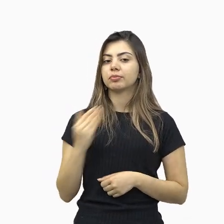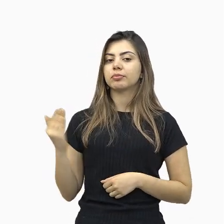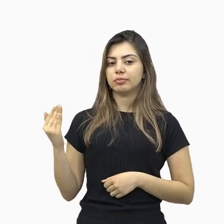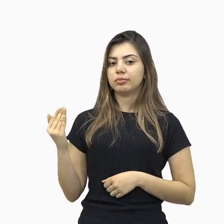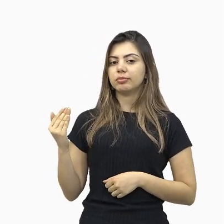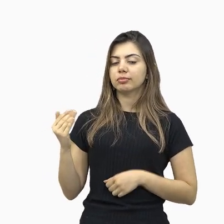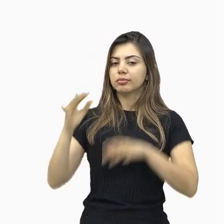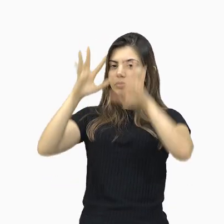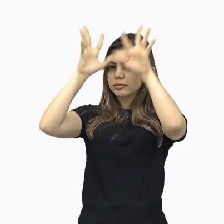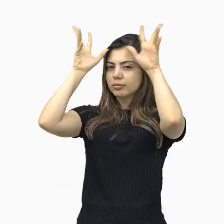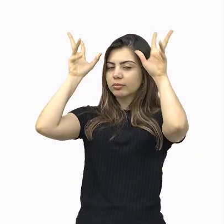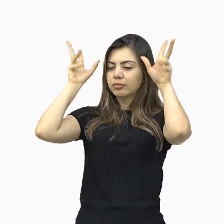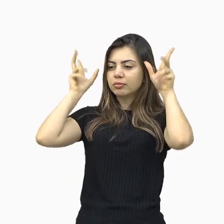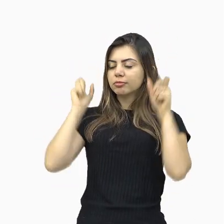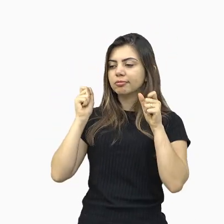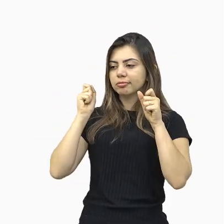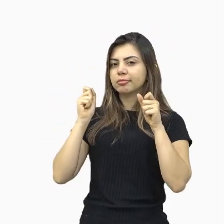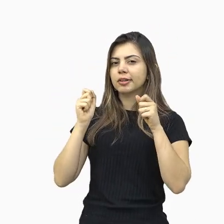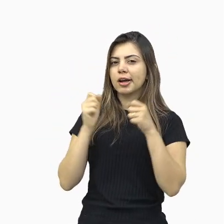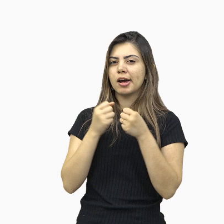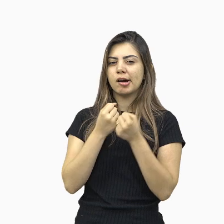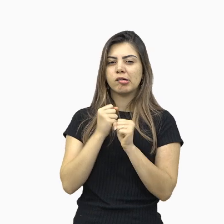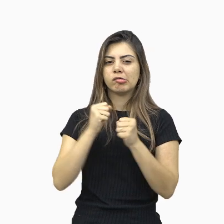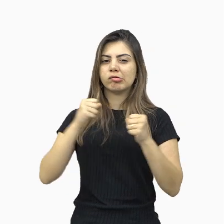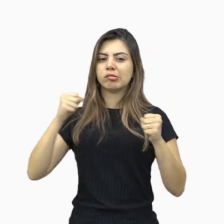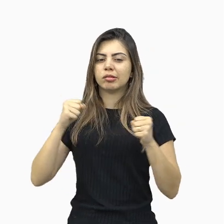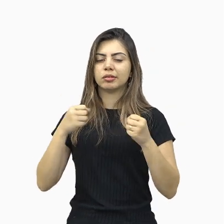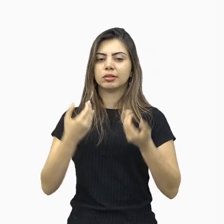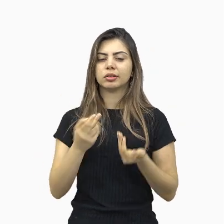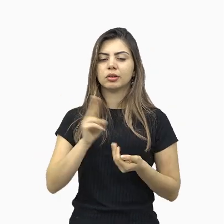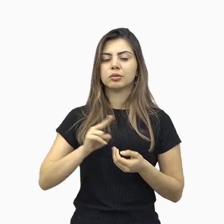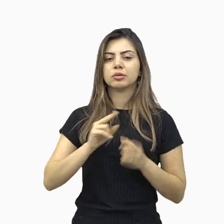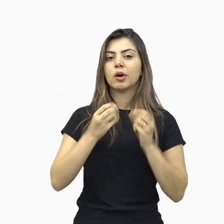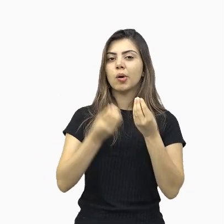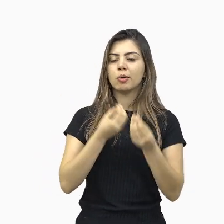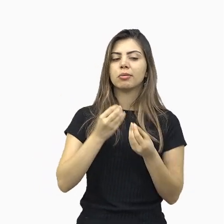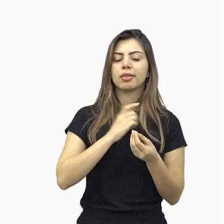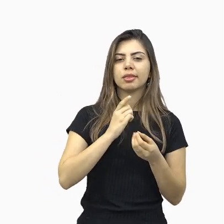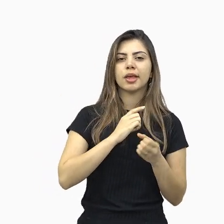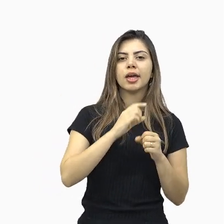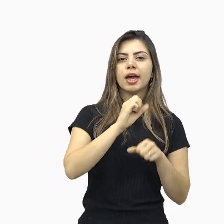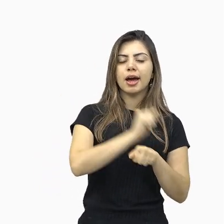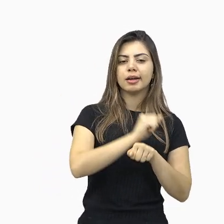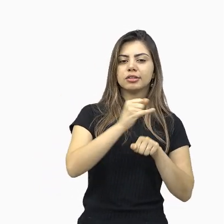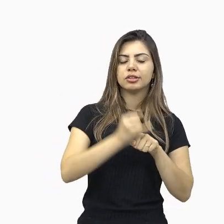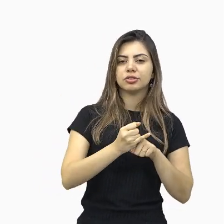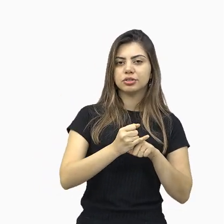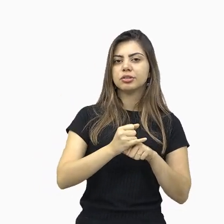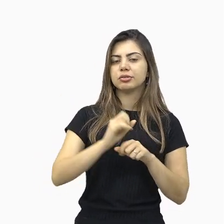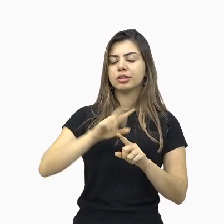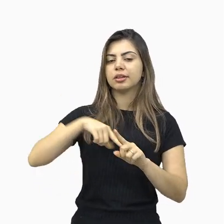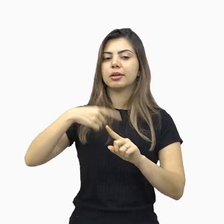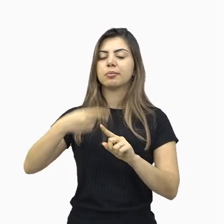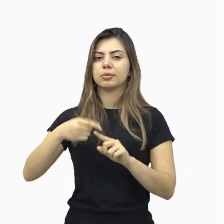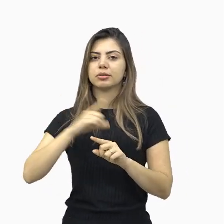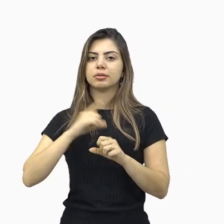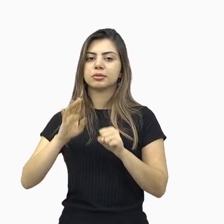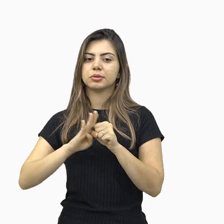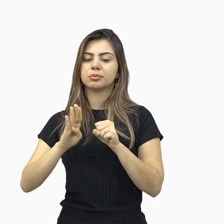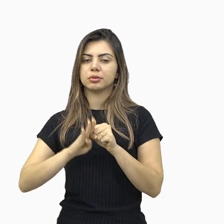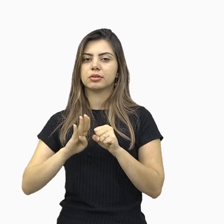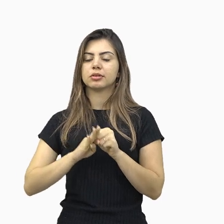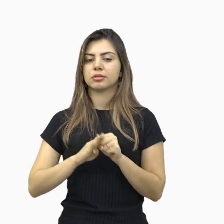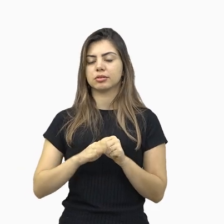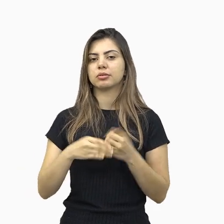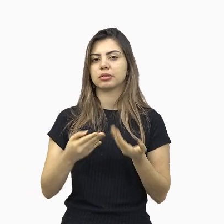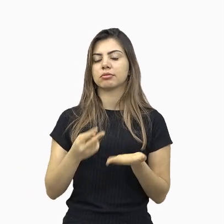feroz, lion, o substantivo. O adjetivo então vem sempre antes do substantivo, exceto quando eu tenho o verbo to be, que vai ser